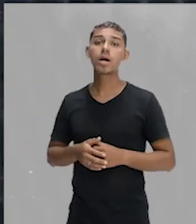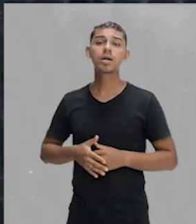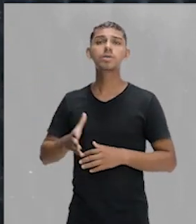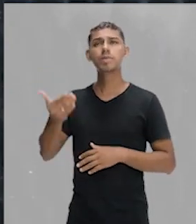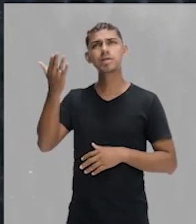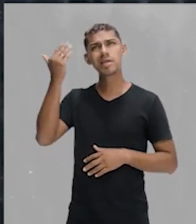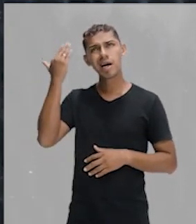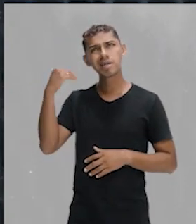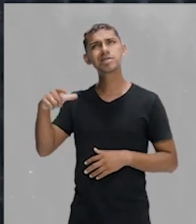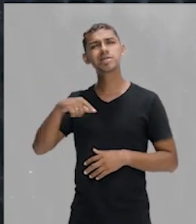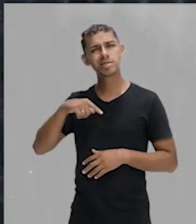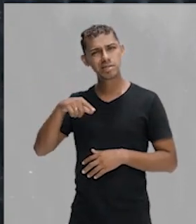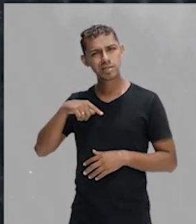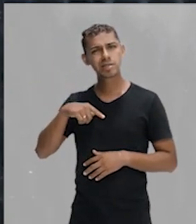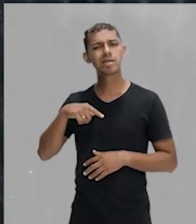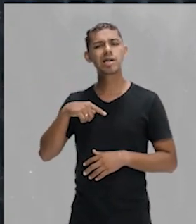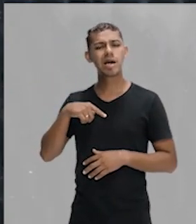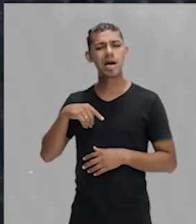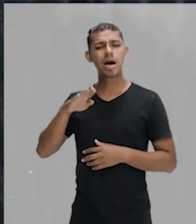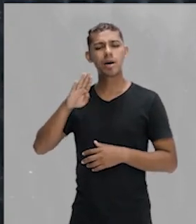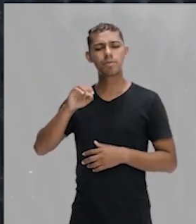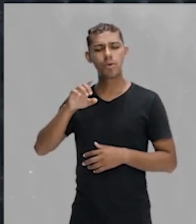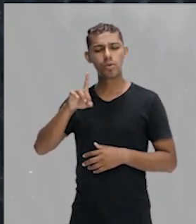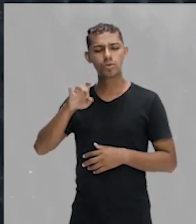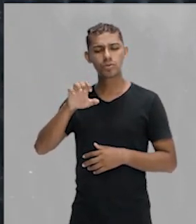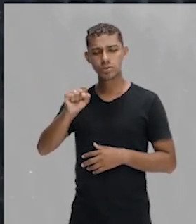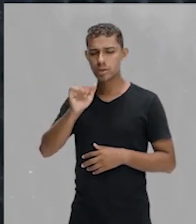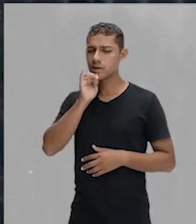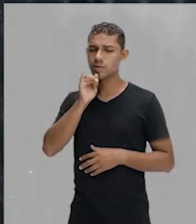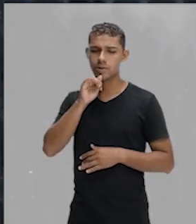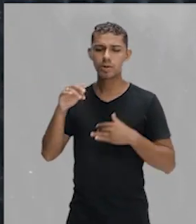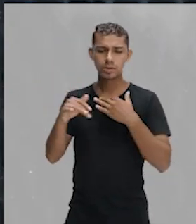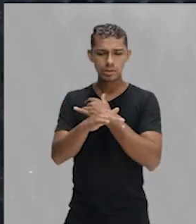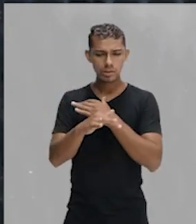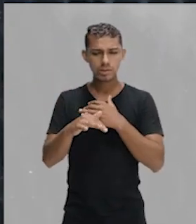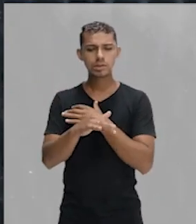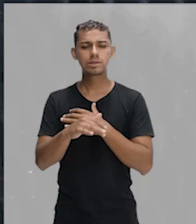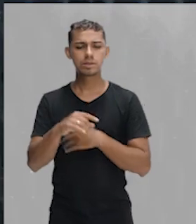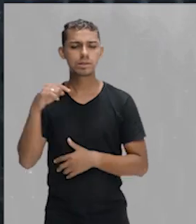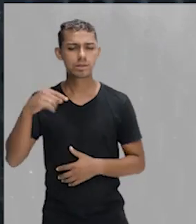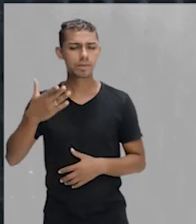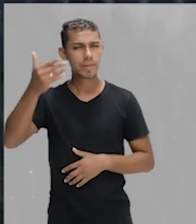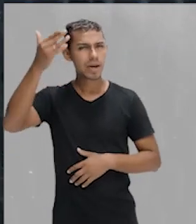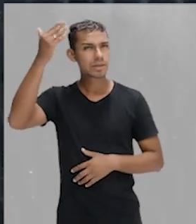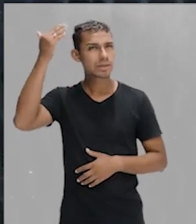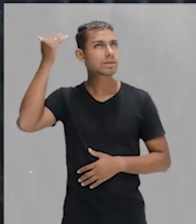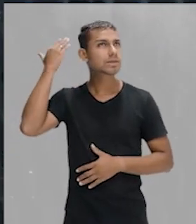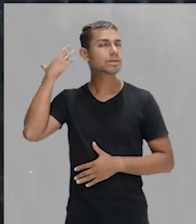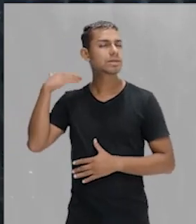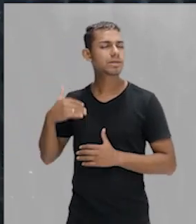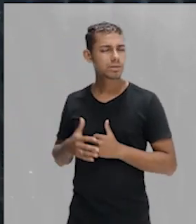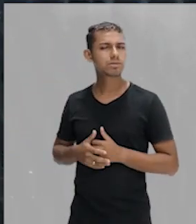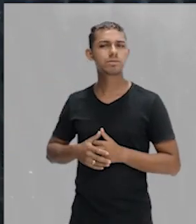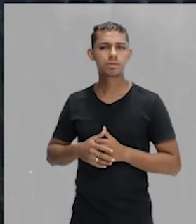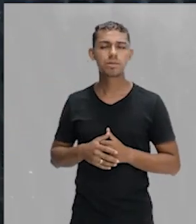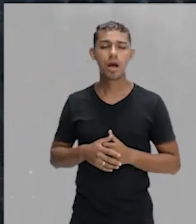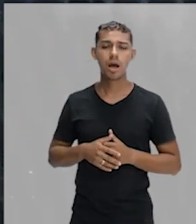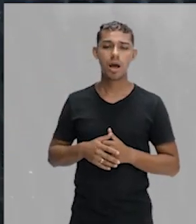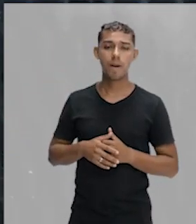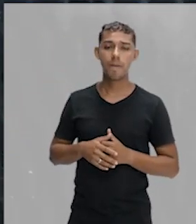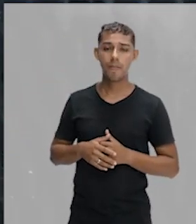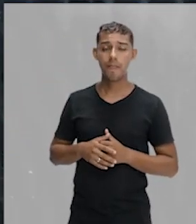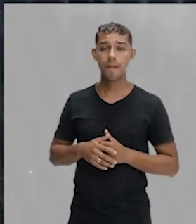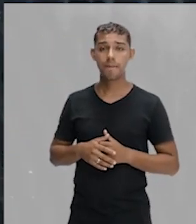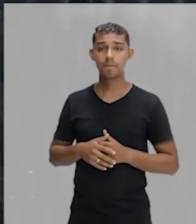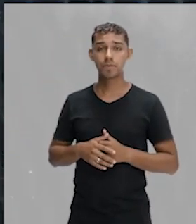que circulavam no centro da cidade de São Luís, o centro histórico. Por isso que, acho que agora não dá para ver, recentemente passaram uma